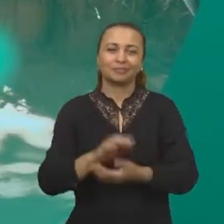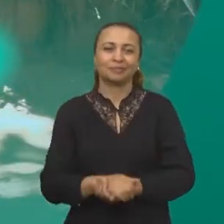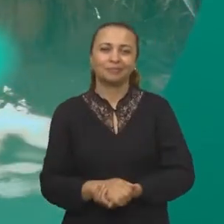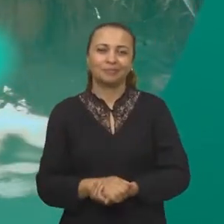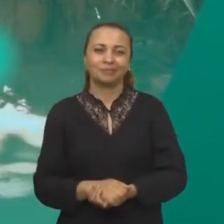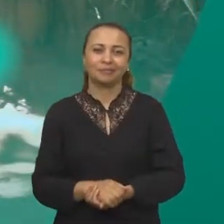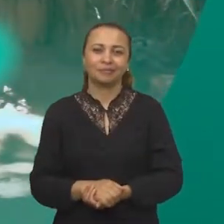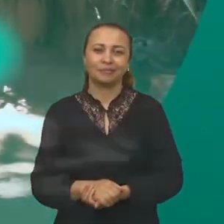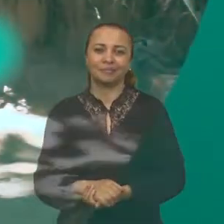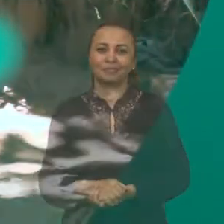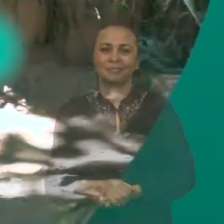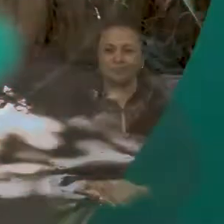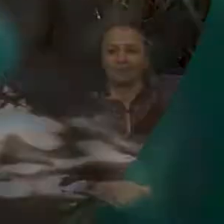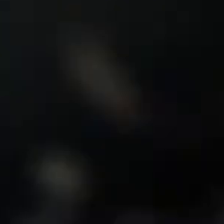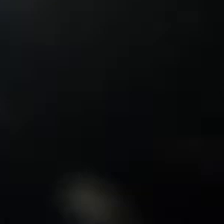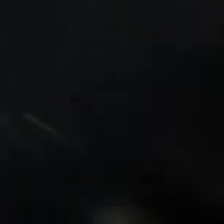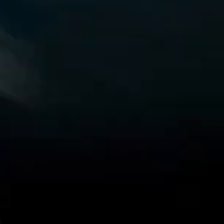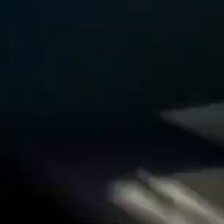gente volta já já.